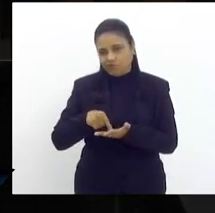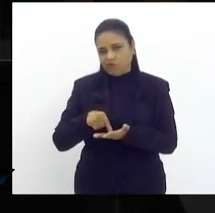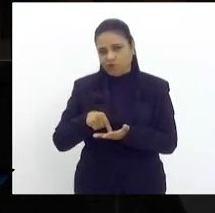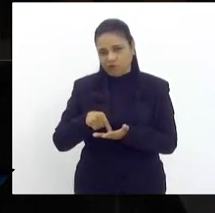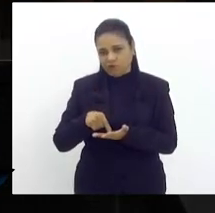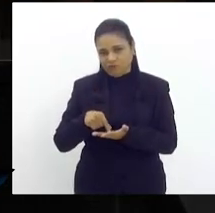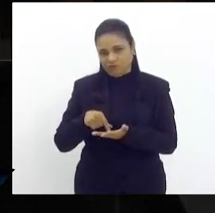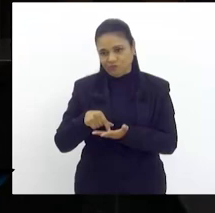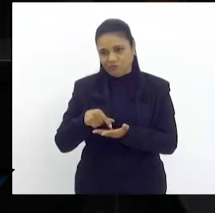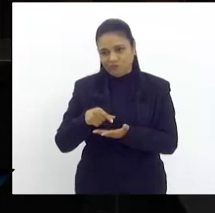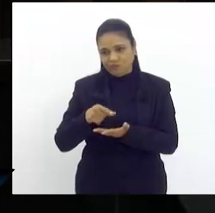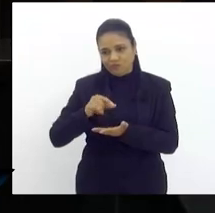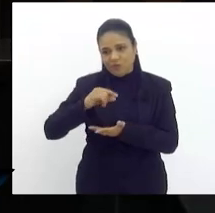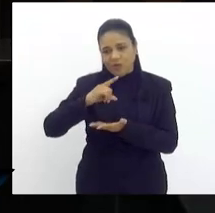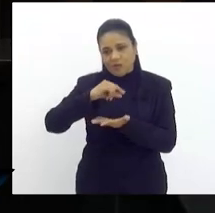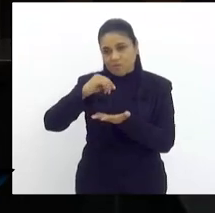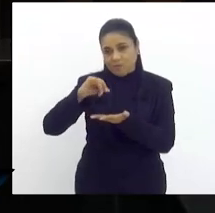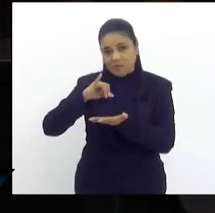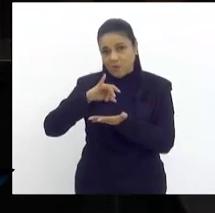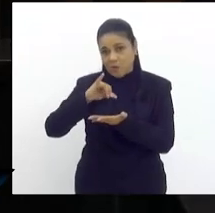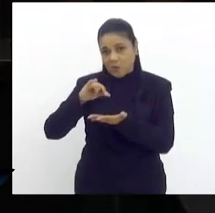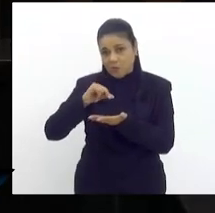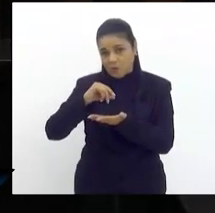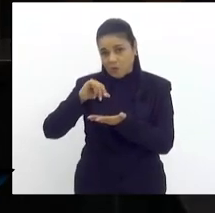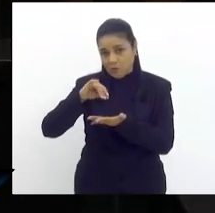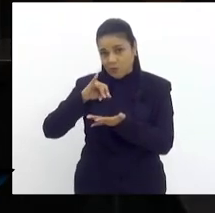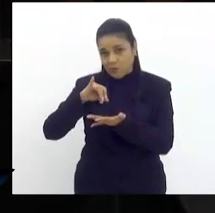as concepções econômicas